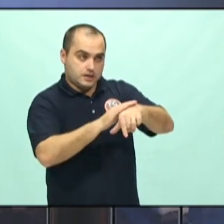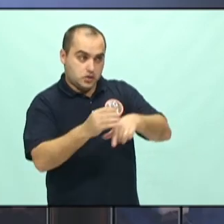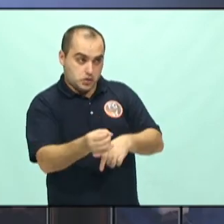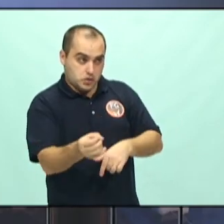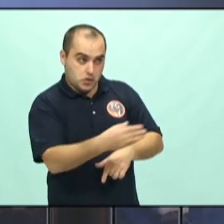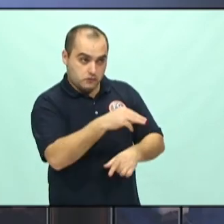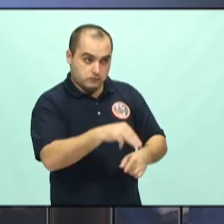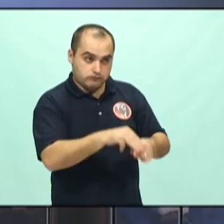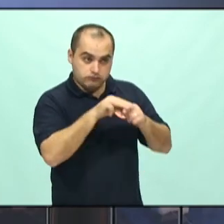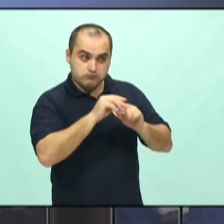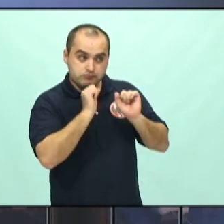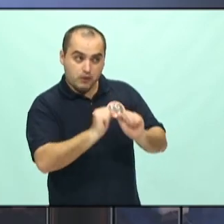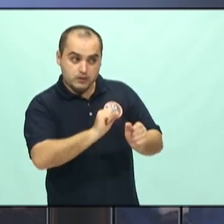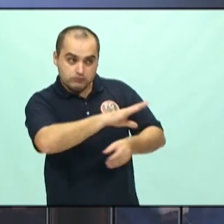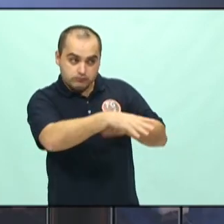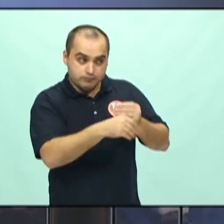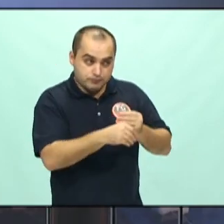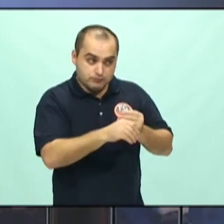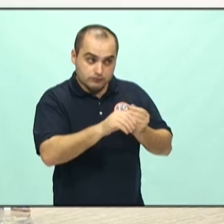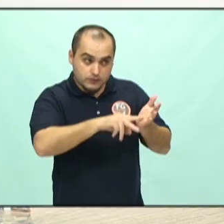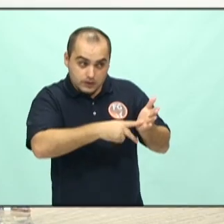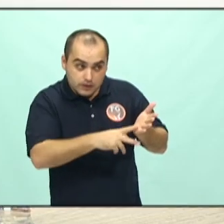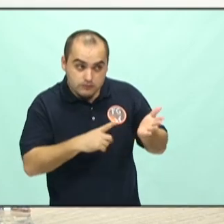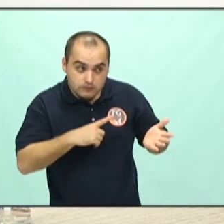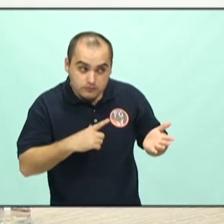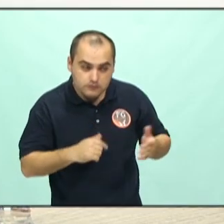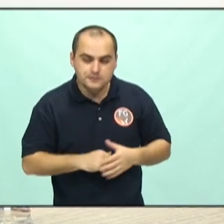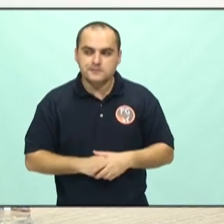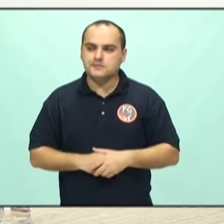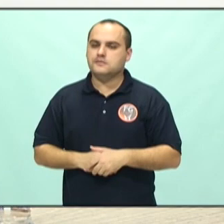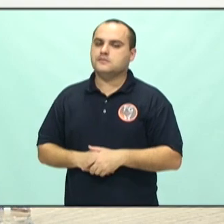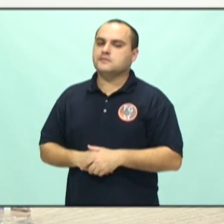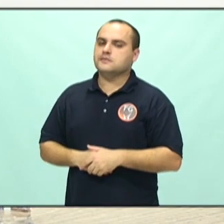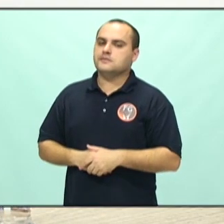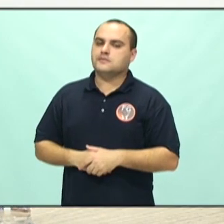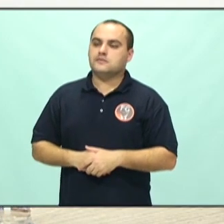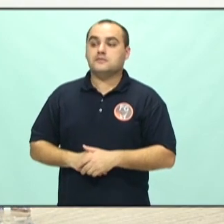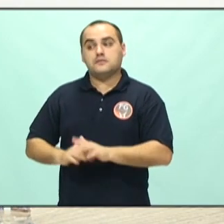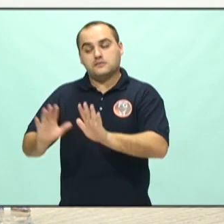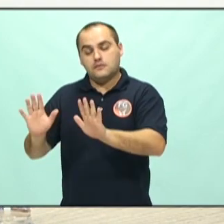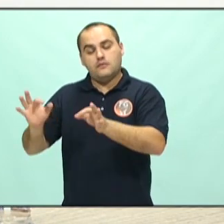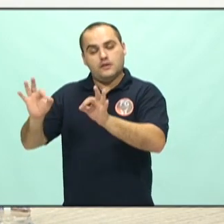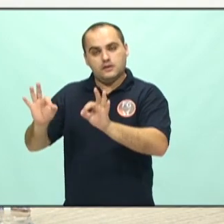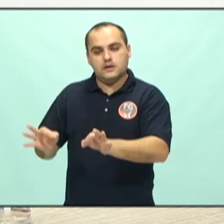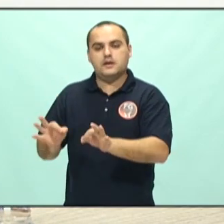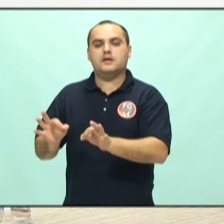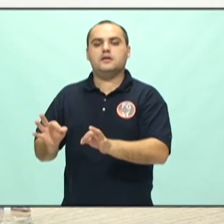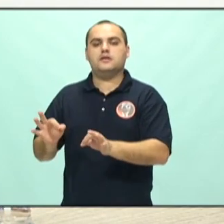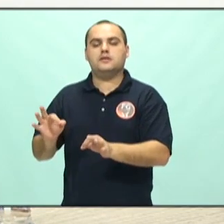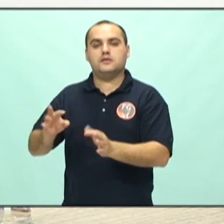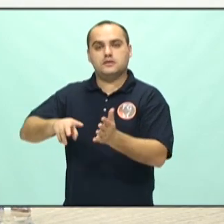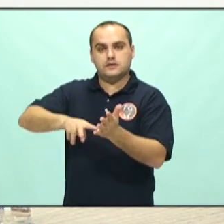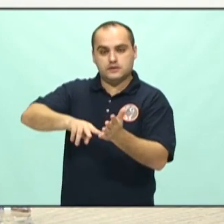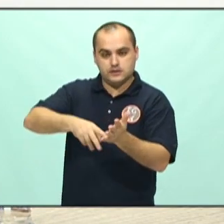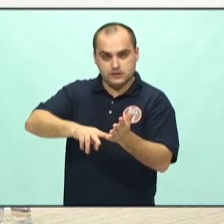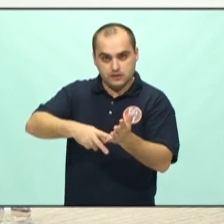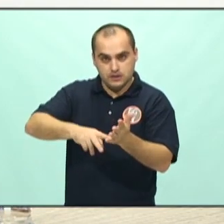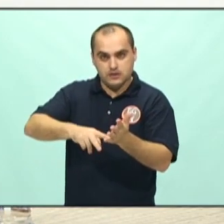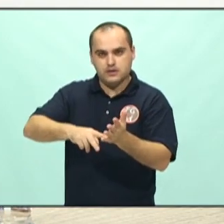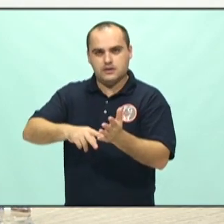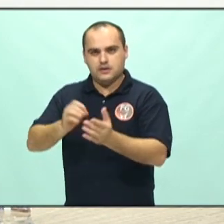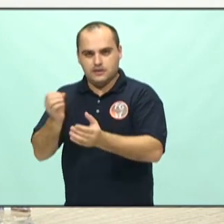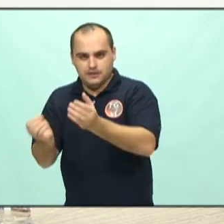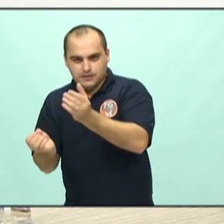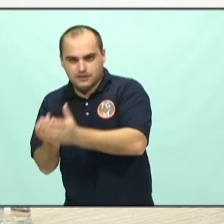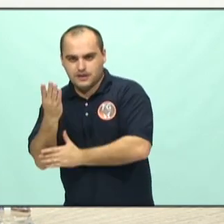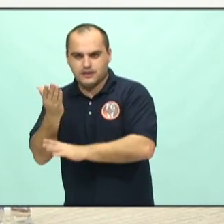fazer parte também do Sindifós? Atualmente, né, nós temos aí o sindicato, quando ele foi